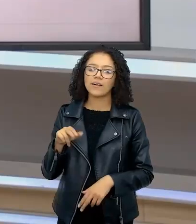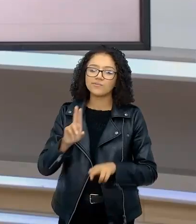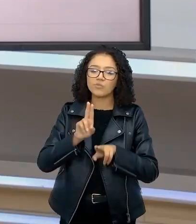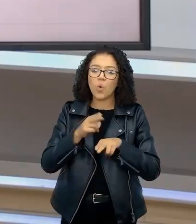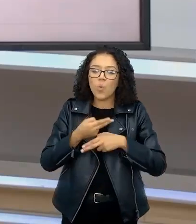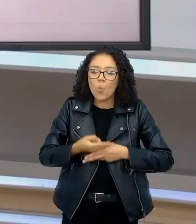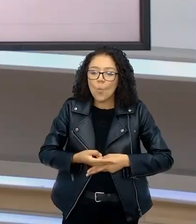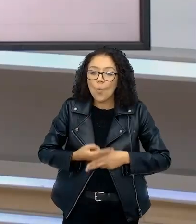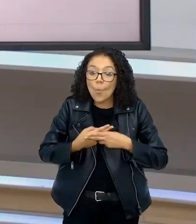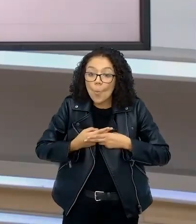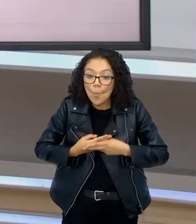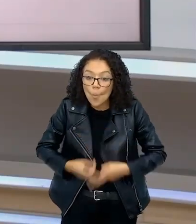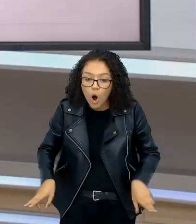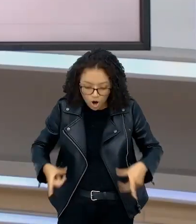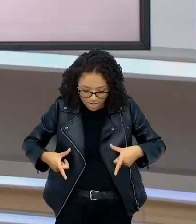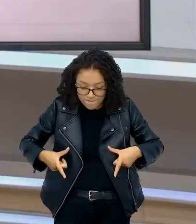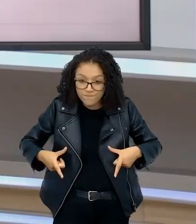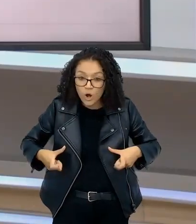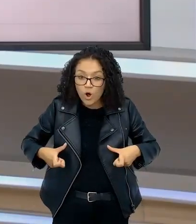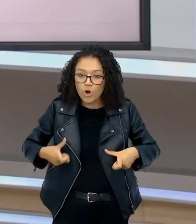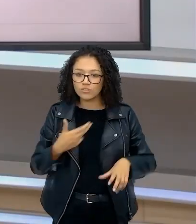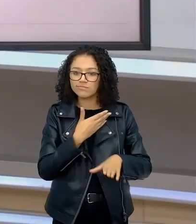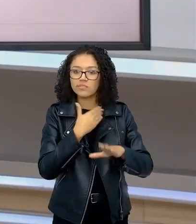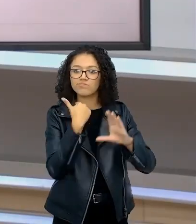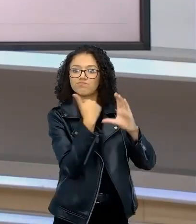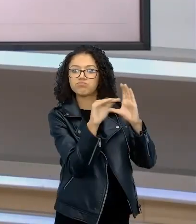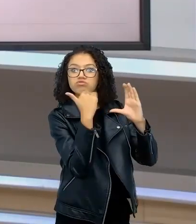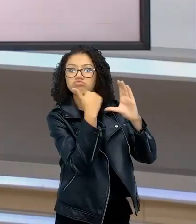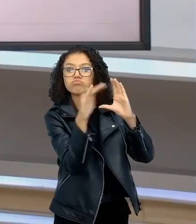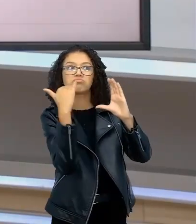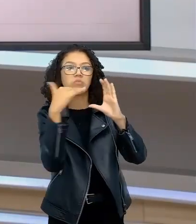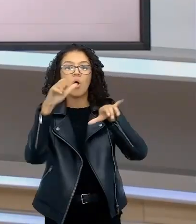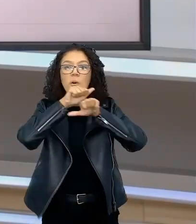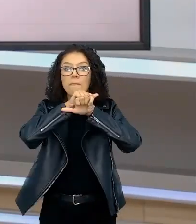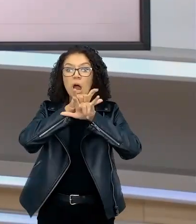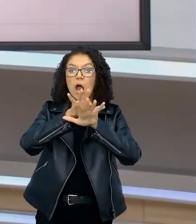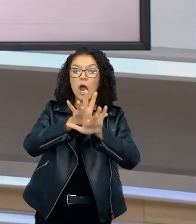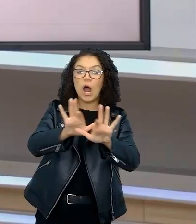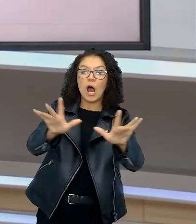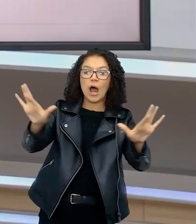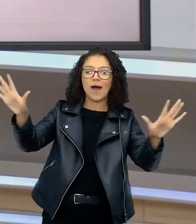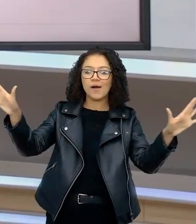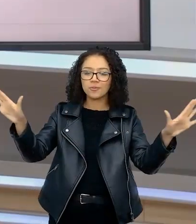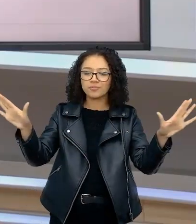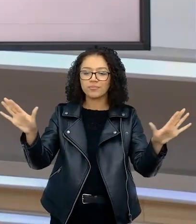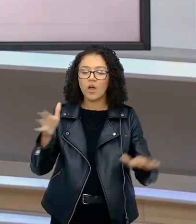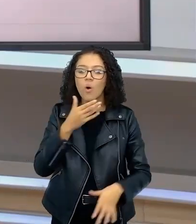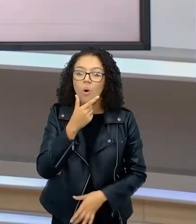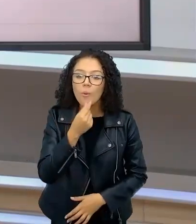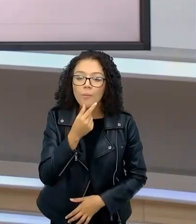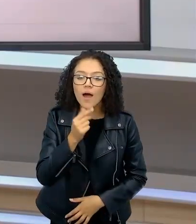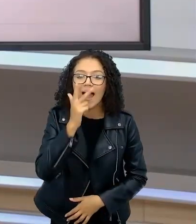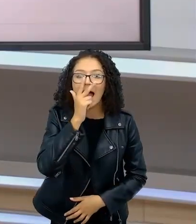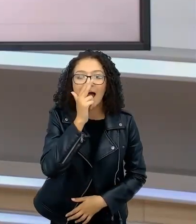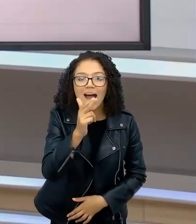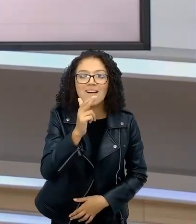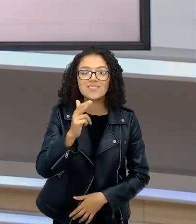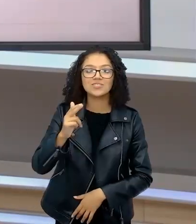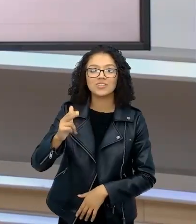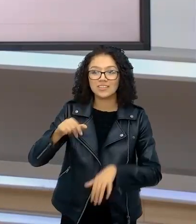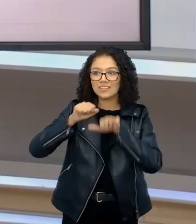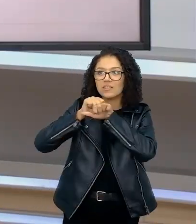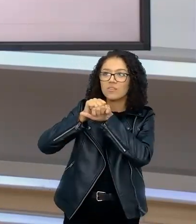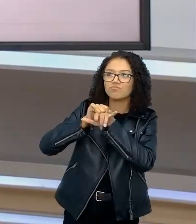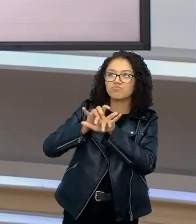escola. Porque aqueles meninos, eu ouço dizer, achavam que fazer aquilo, tirar aquelas fotos,